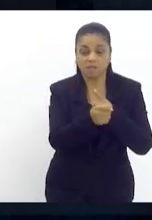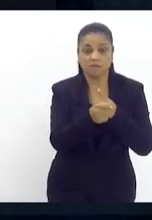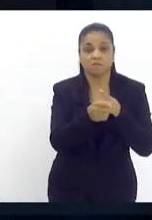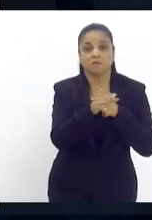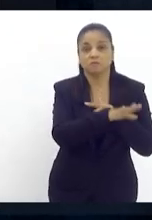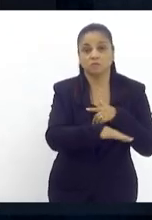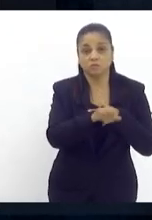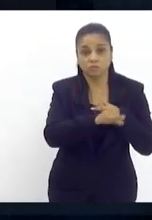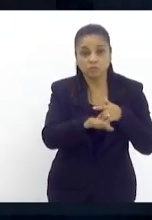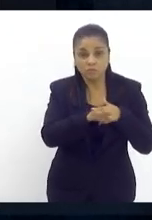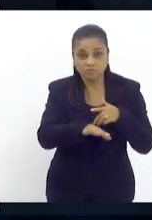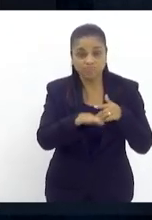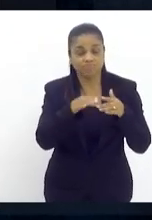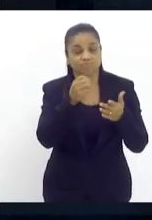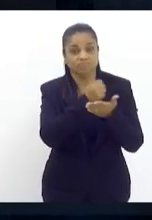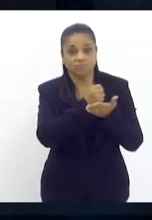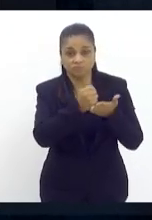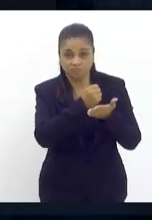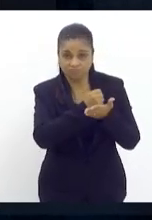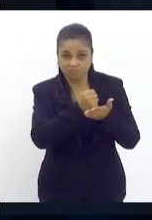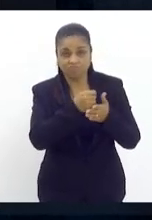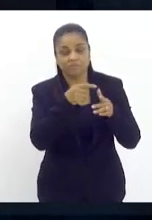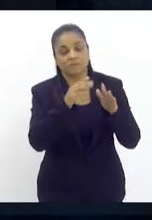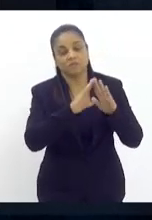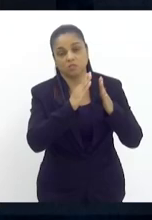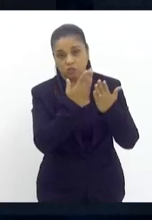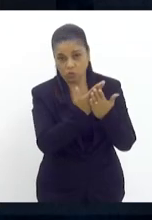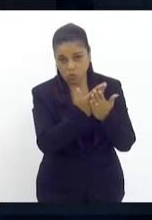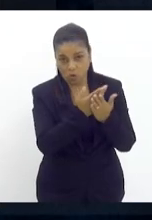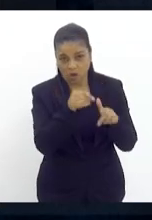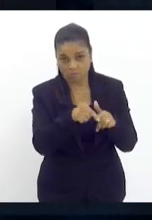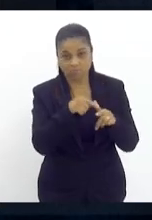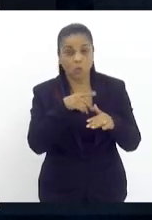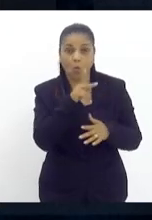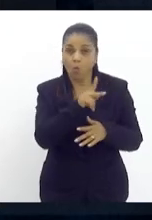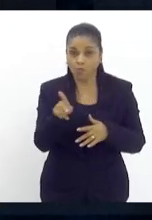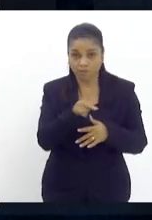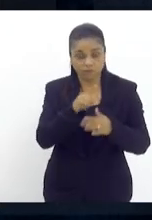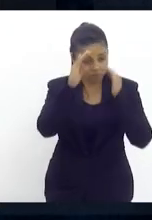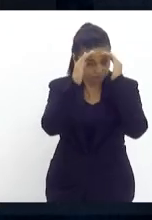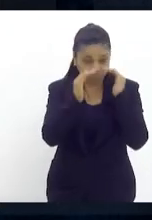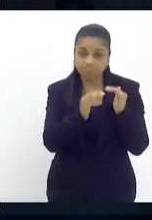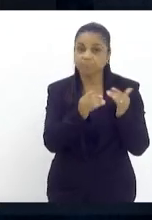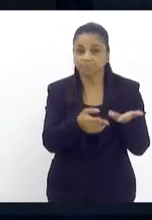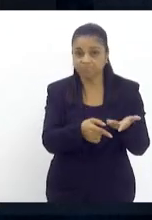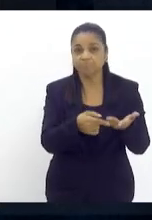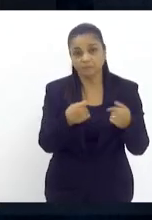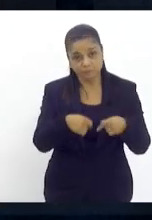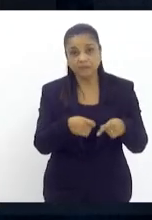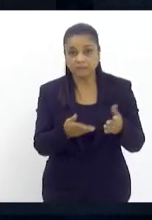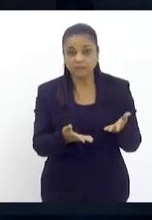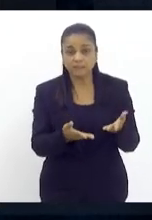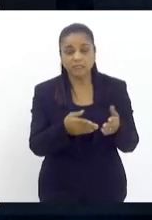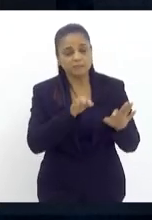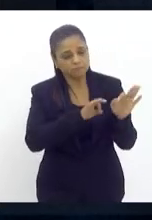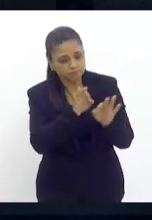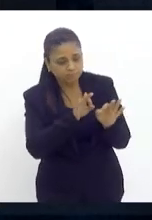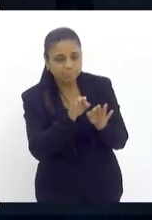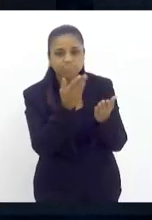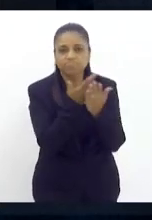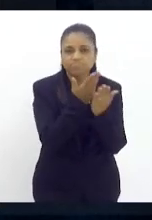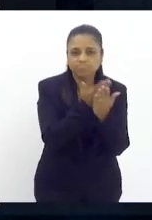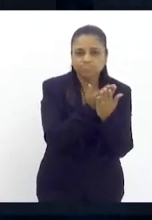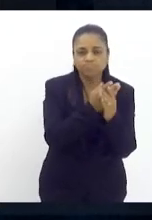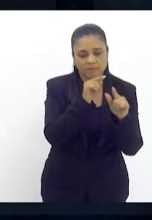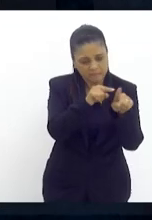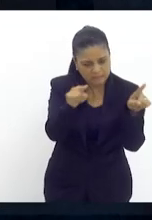está em sala de aula, ele tem autoridade, né? Ele foi colocado ali, ele estudou, ele se preparou, ele está à frente da sala